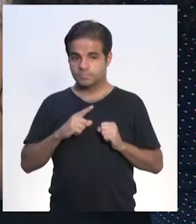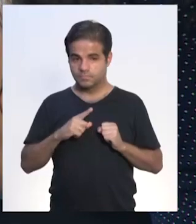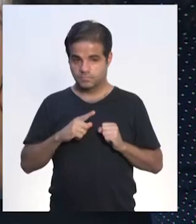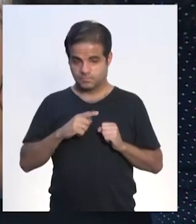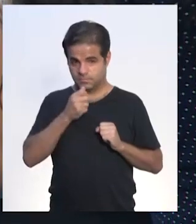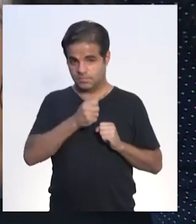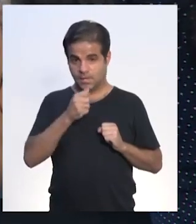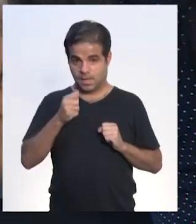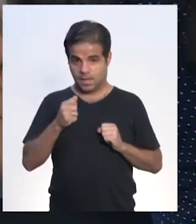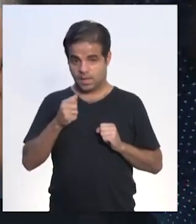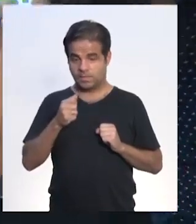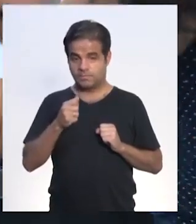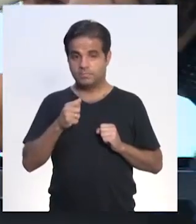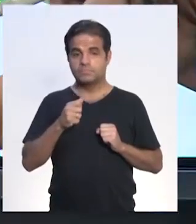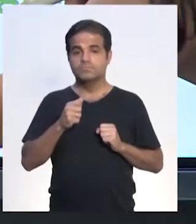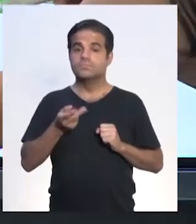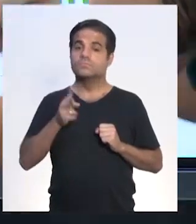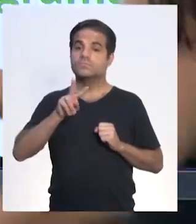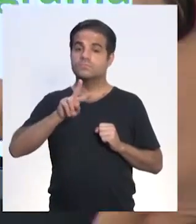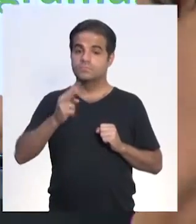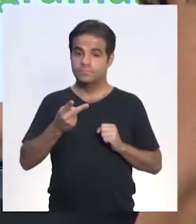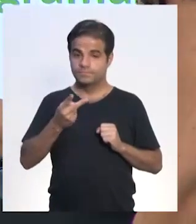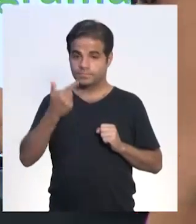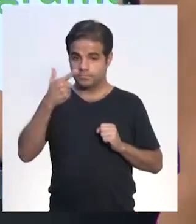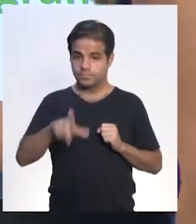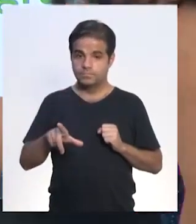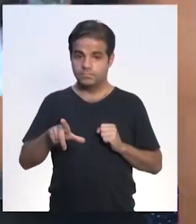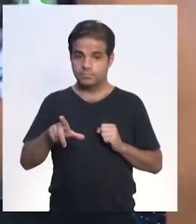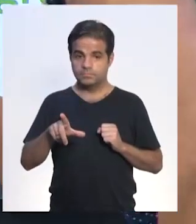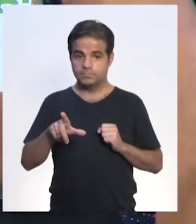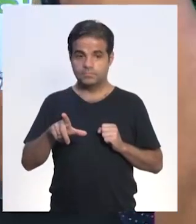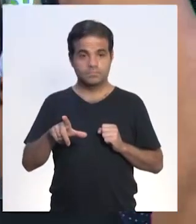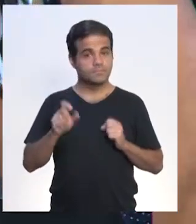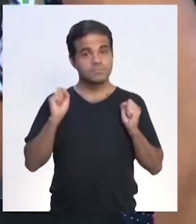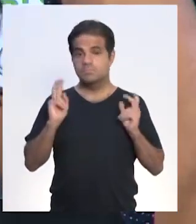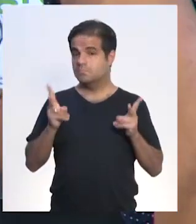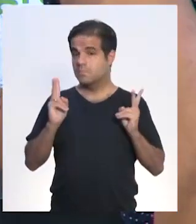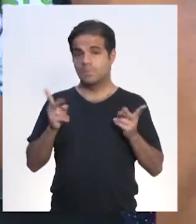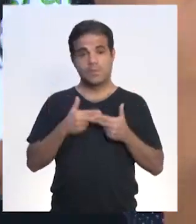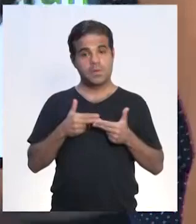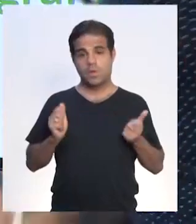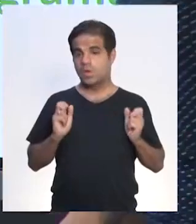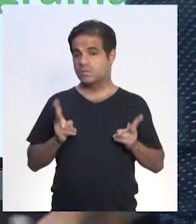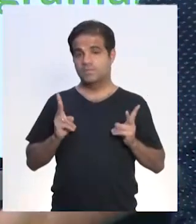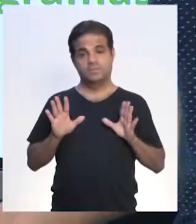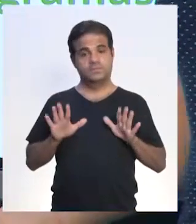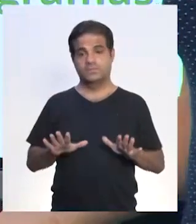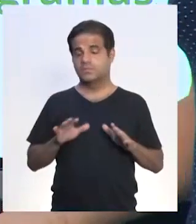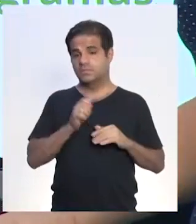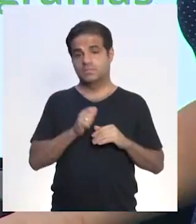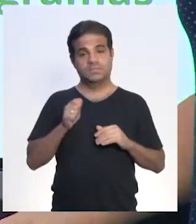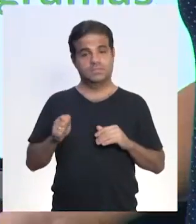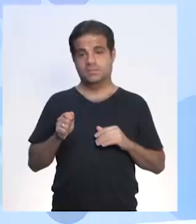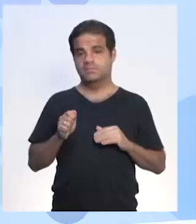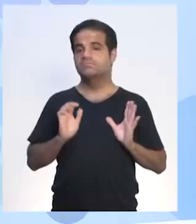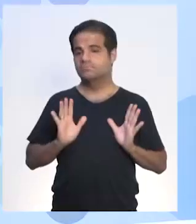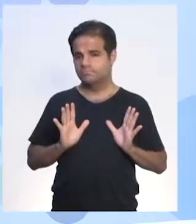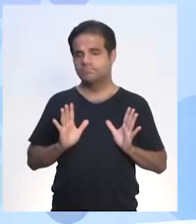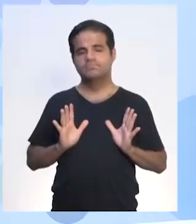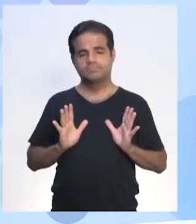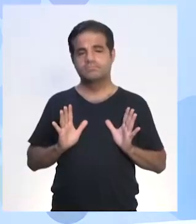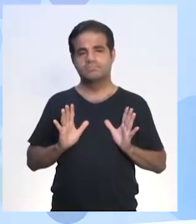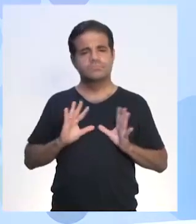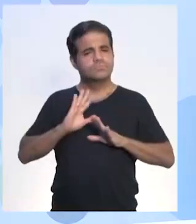A e trocar de novo, mas ela vai ficar a mesma coisa, né? Vai ficar A.